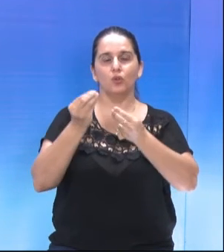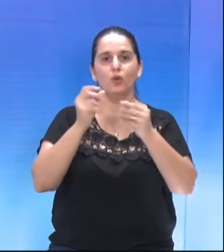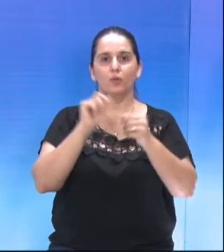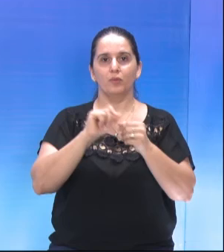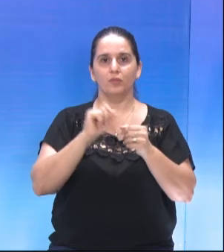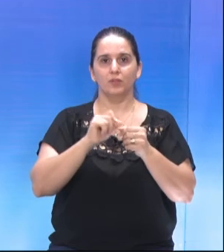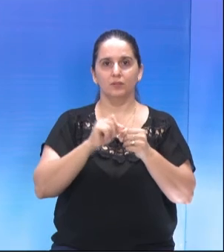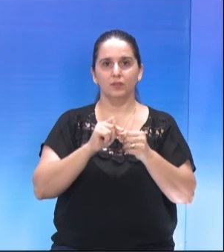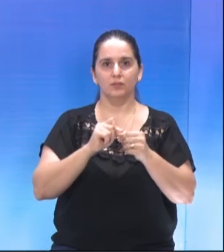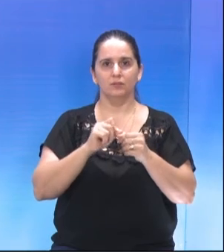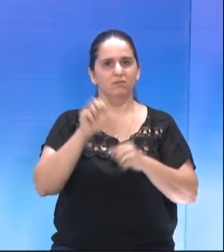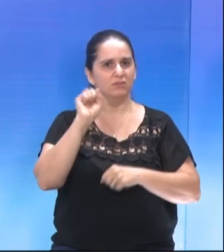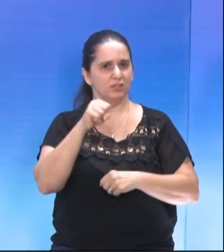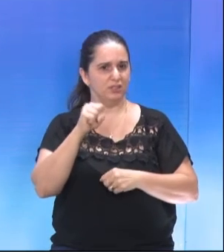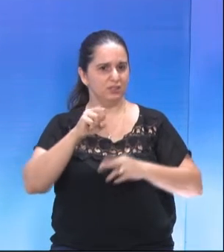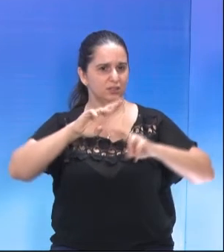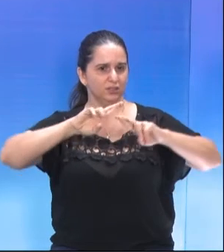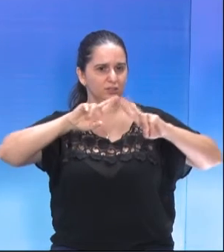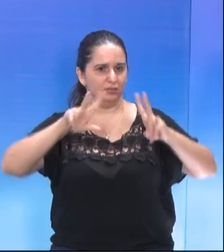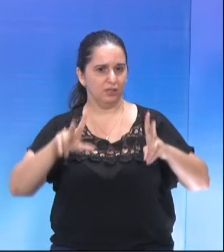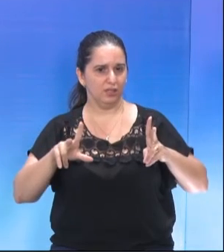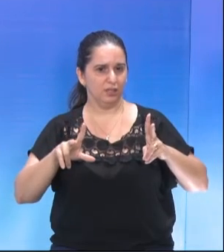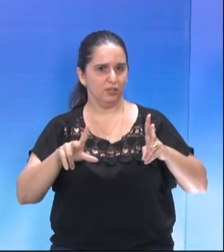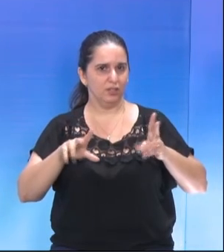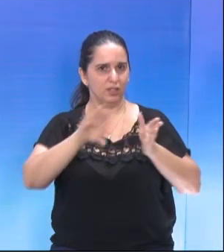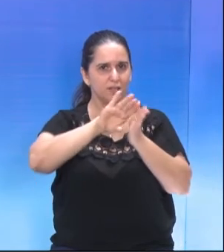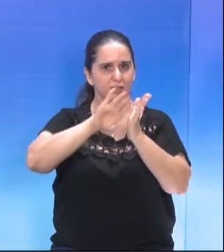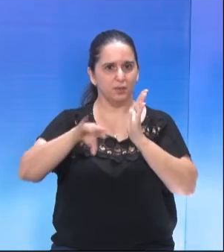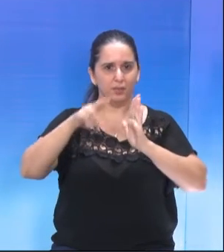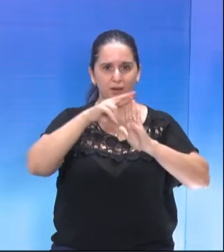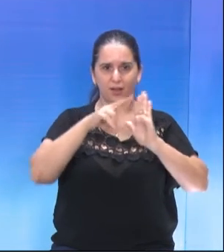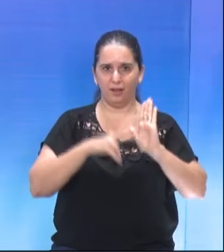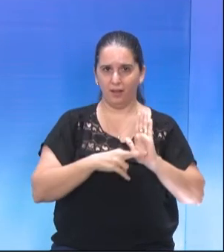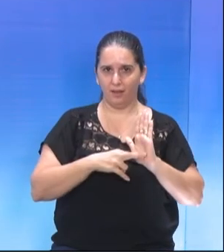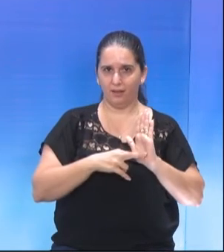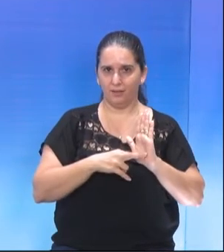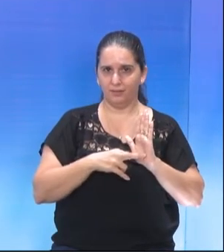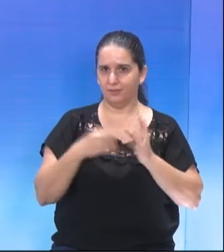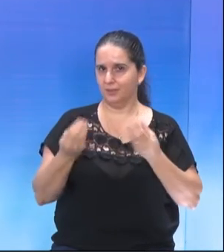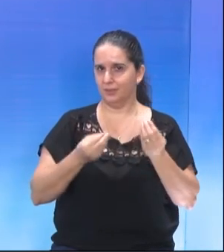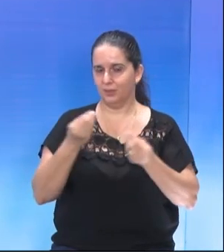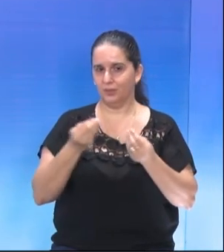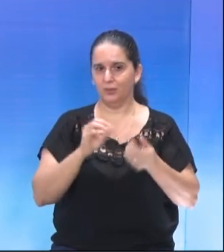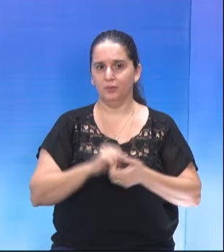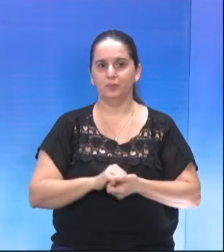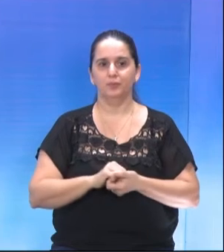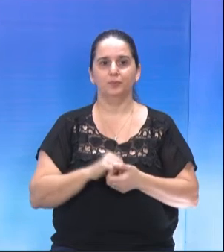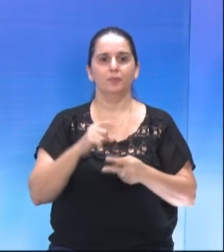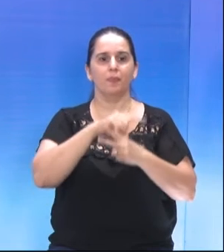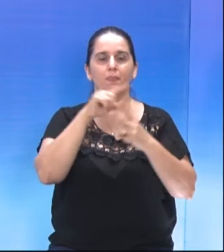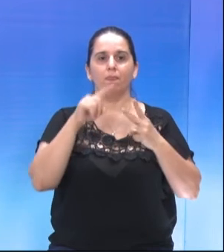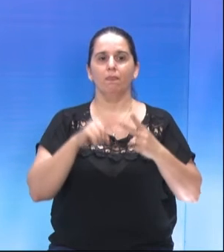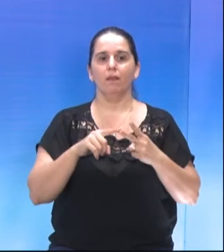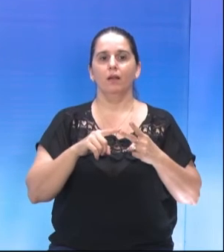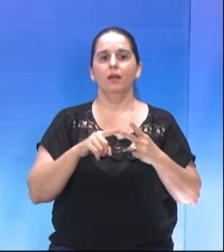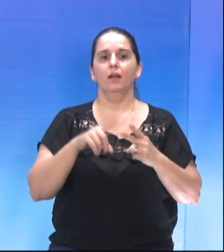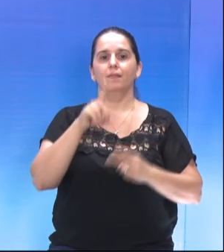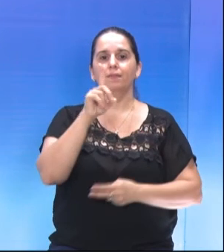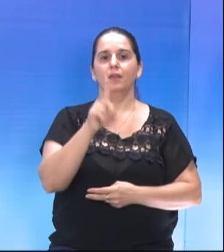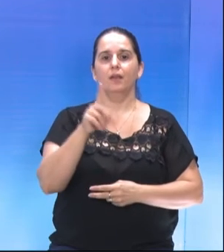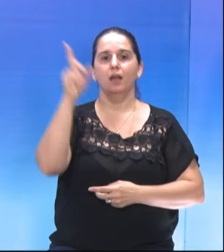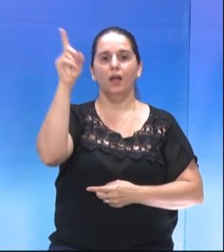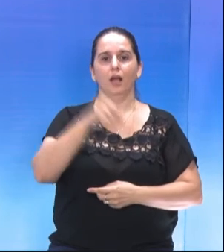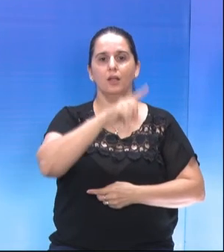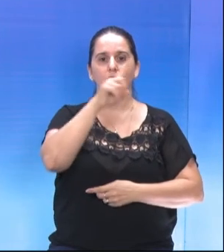distingue a obra. É isso mesmo? Eu acredito que não seja. Então, será? Vamos lá. As outras alternativas, a letra